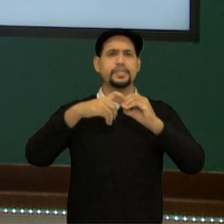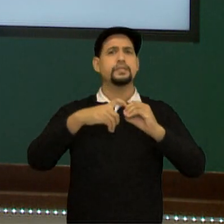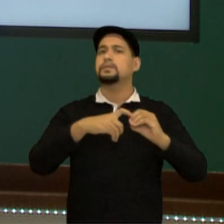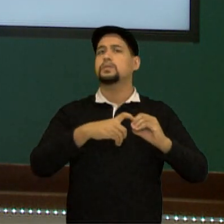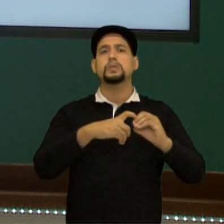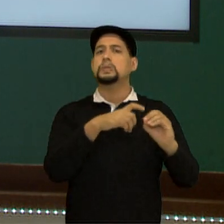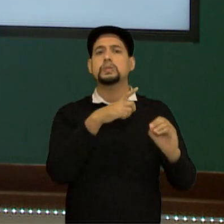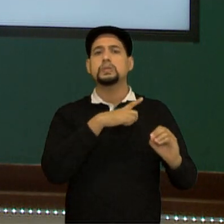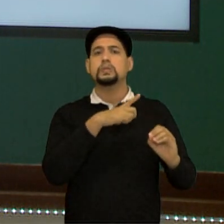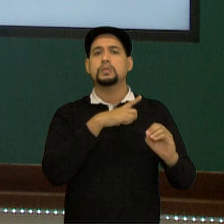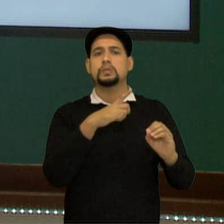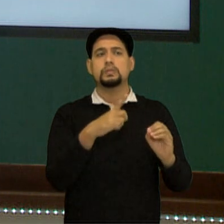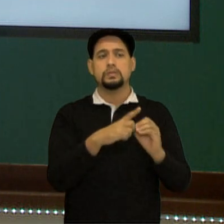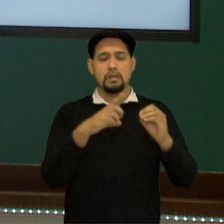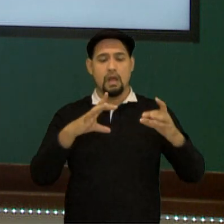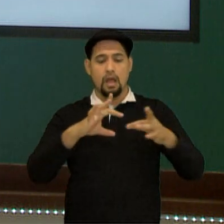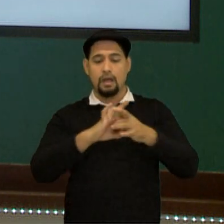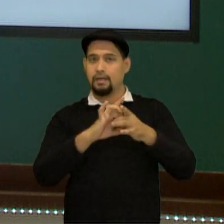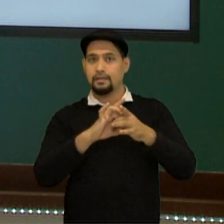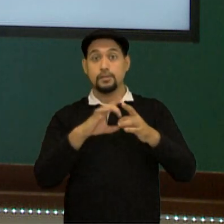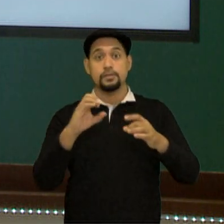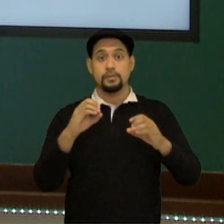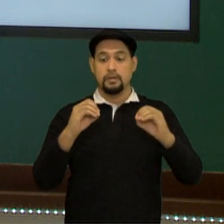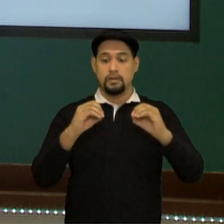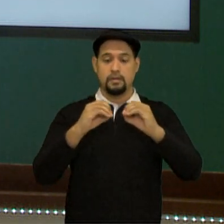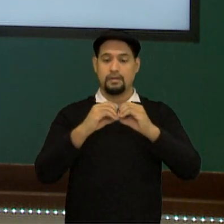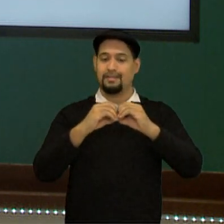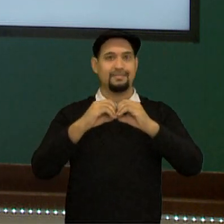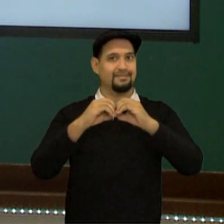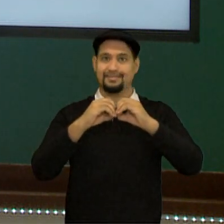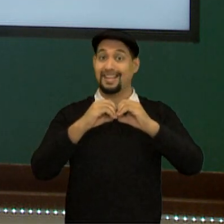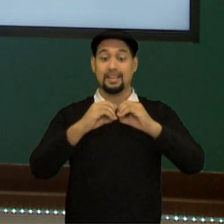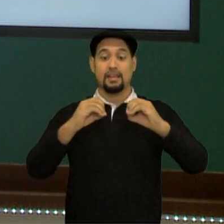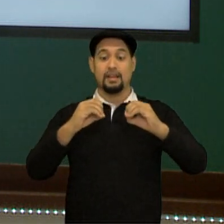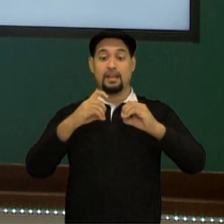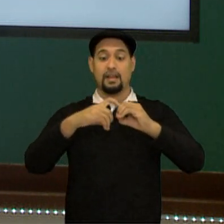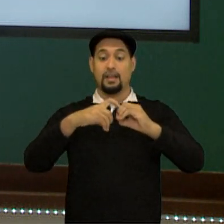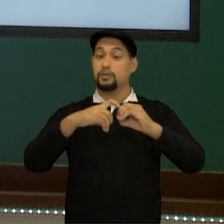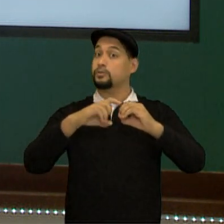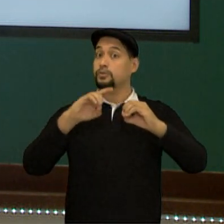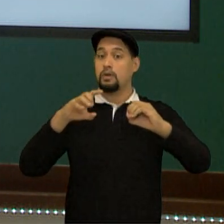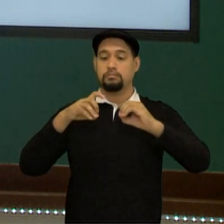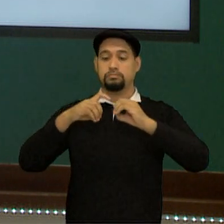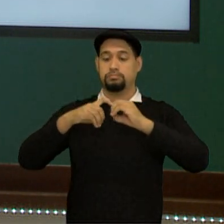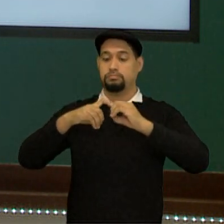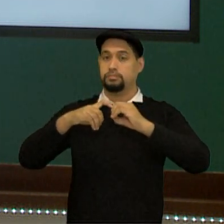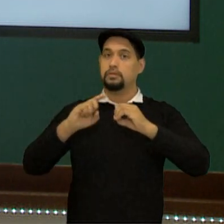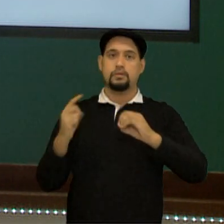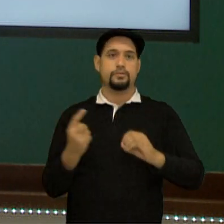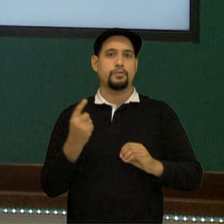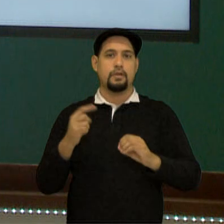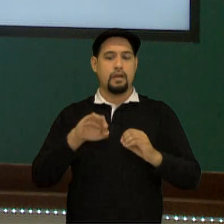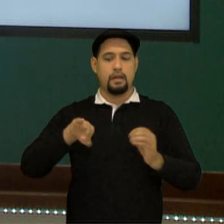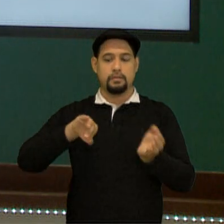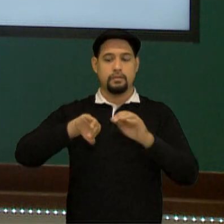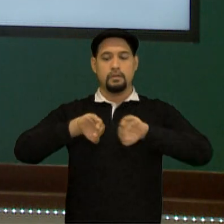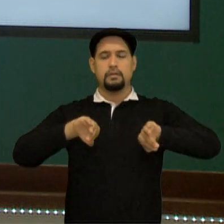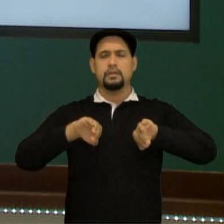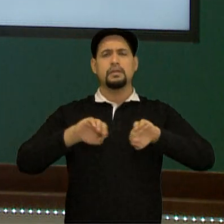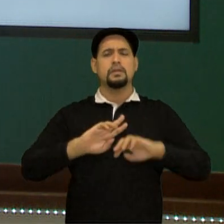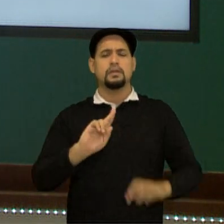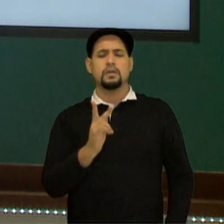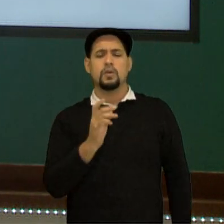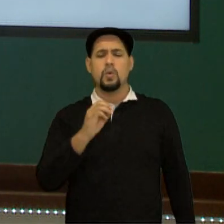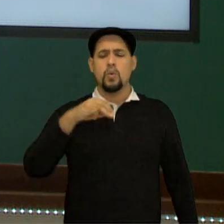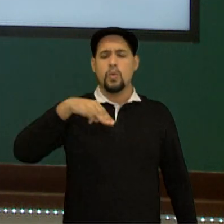estão condensados um no outro. Por isso nós dizemos que ela é de núcleo isolado. Professor,